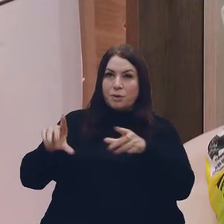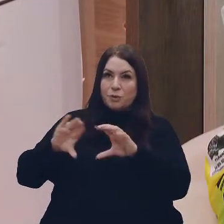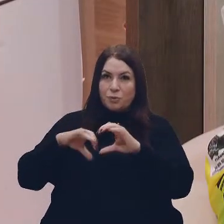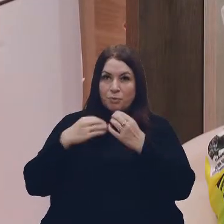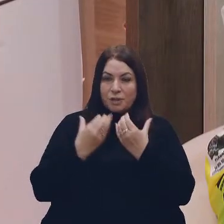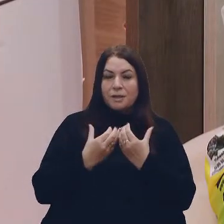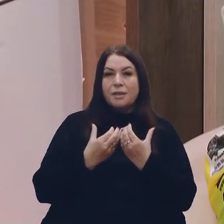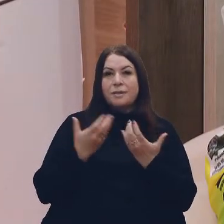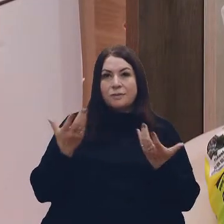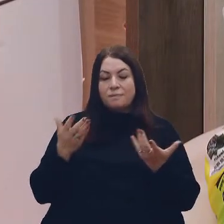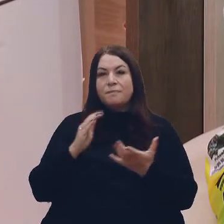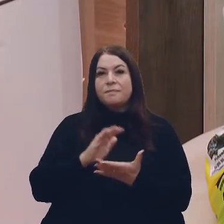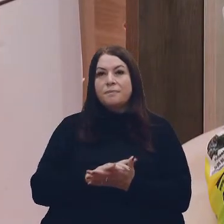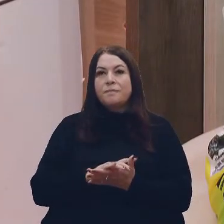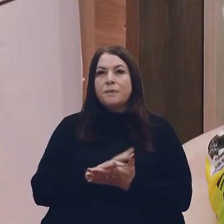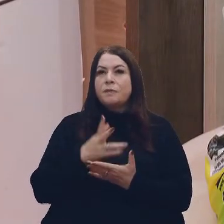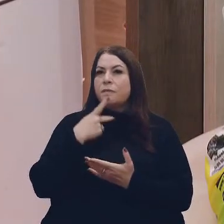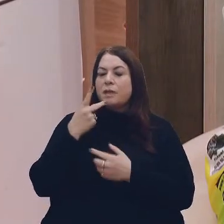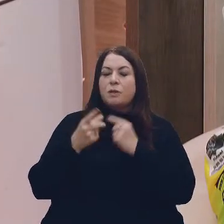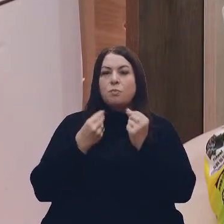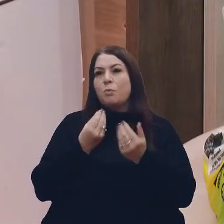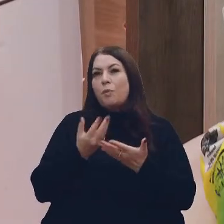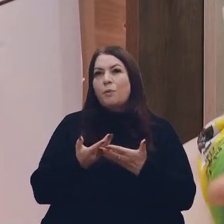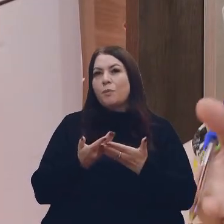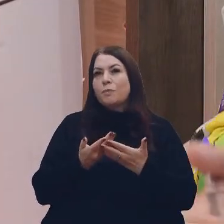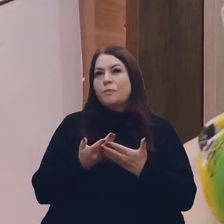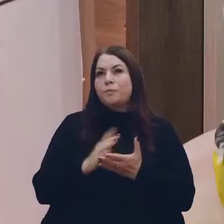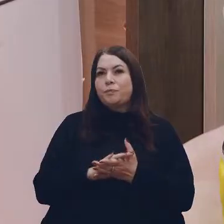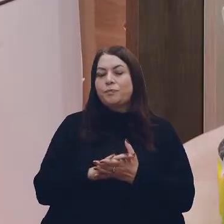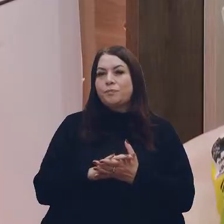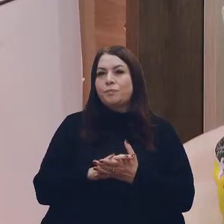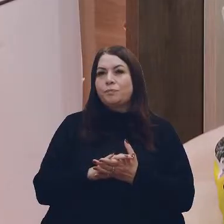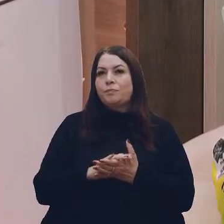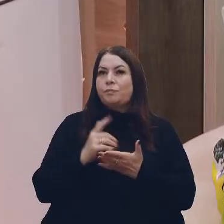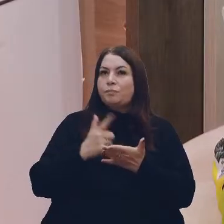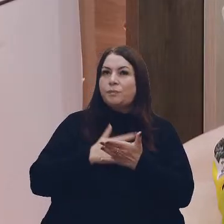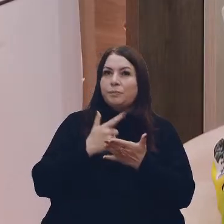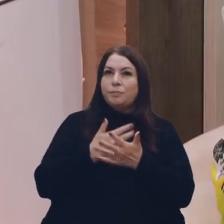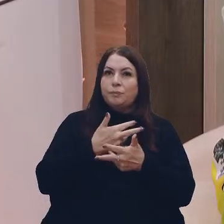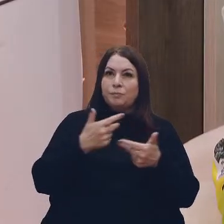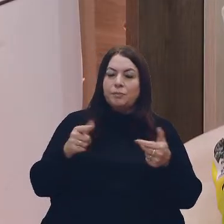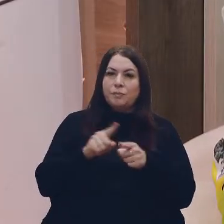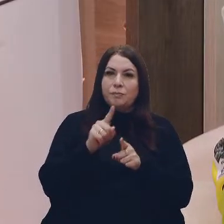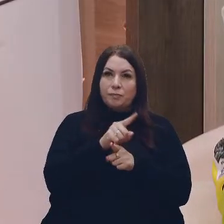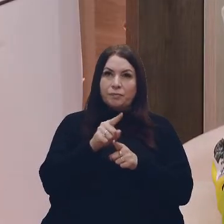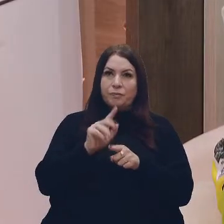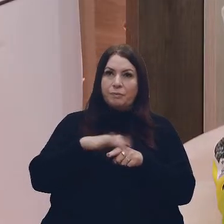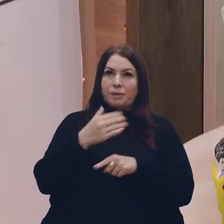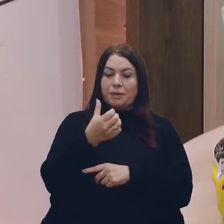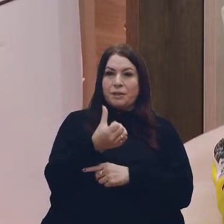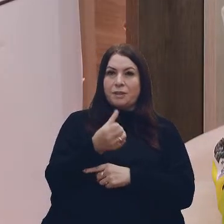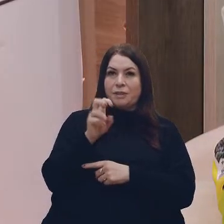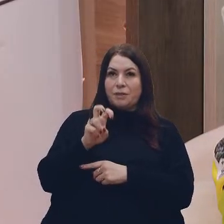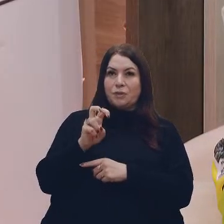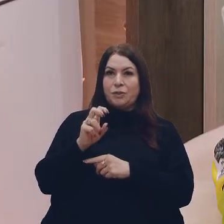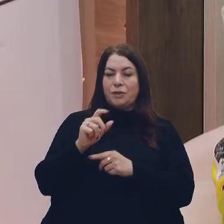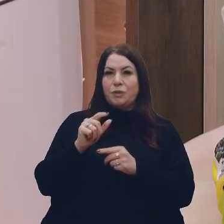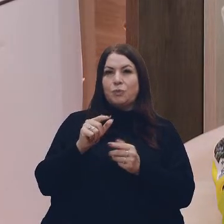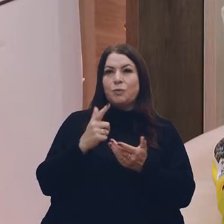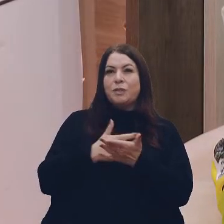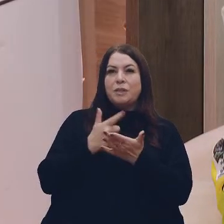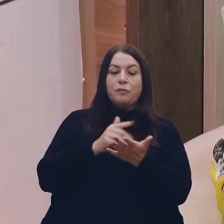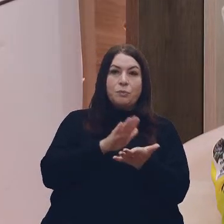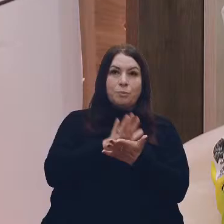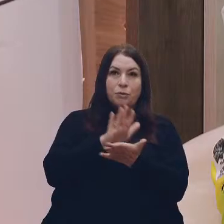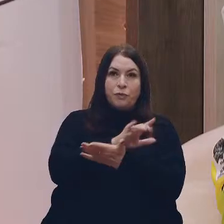comunidade. Então, falar um pouco sobre essa obra e tantas outras, né? São mais de 65 obras